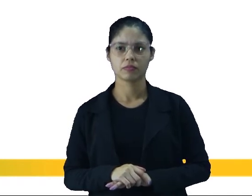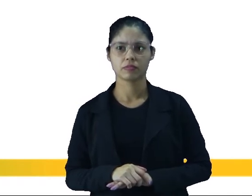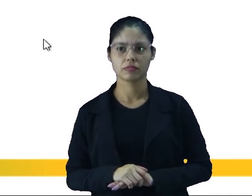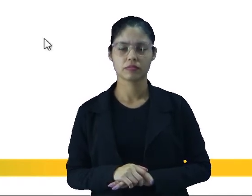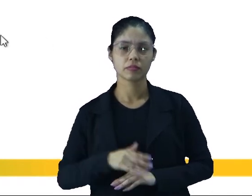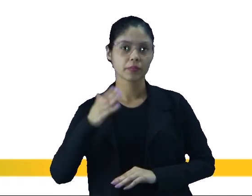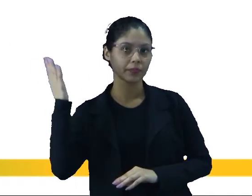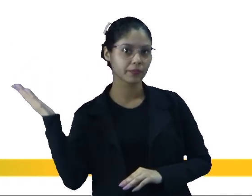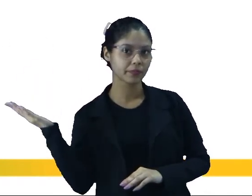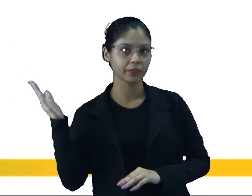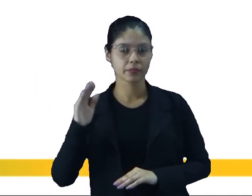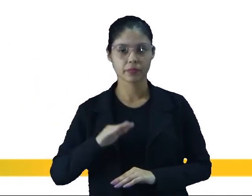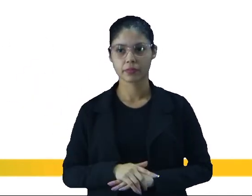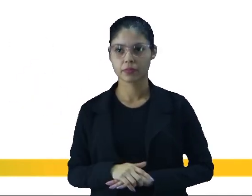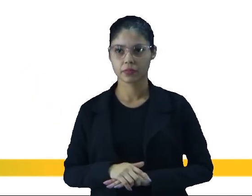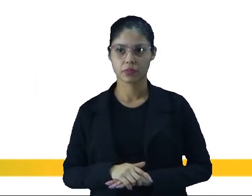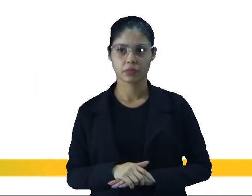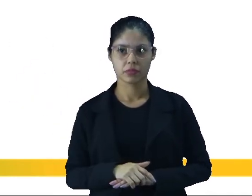Ó.